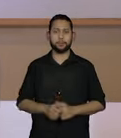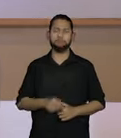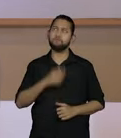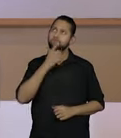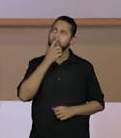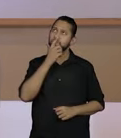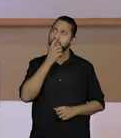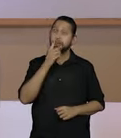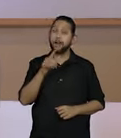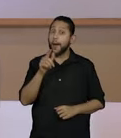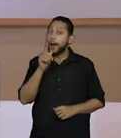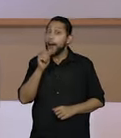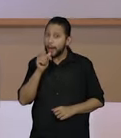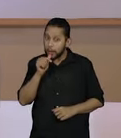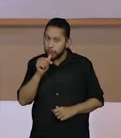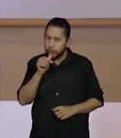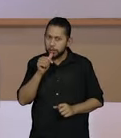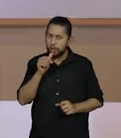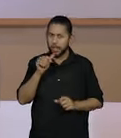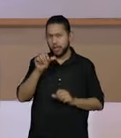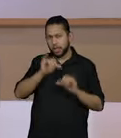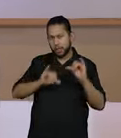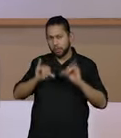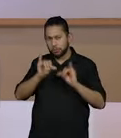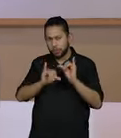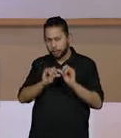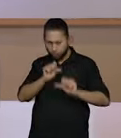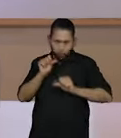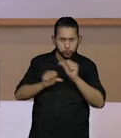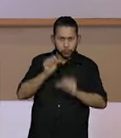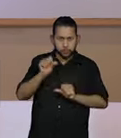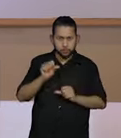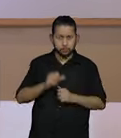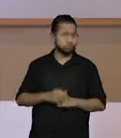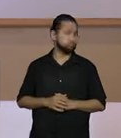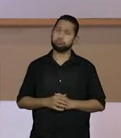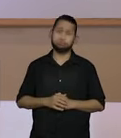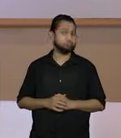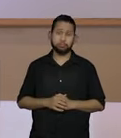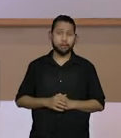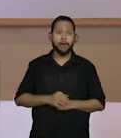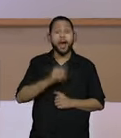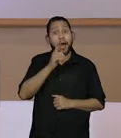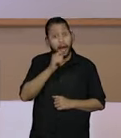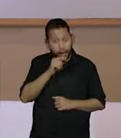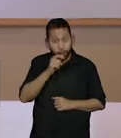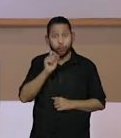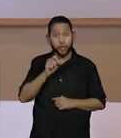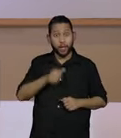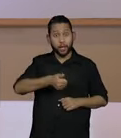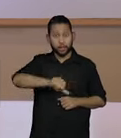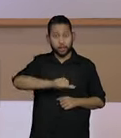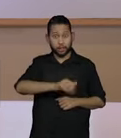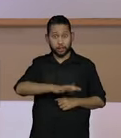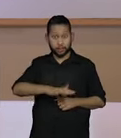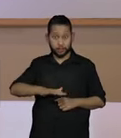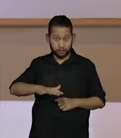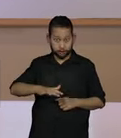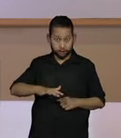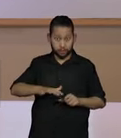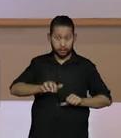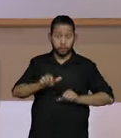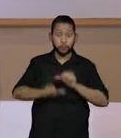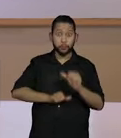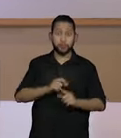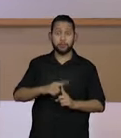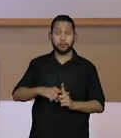está formando nova substância? Não, ela só está mudando o estado físico dela,